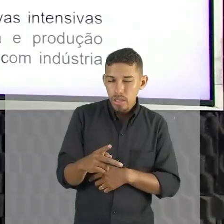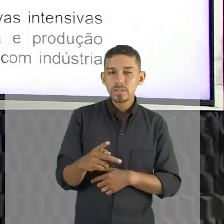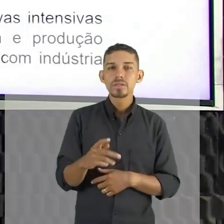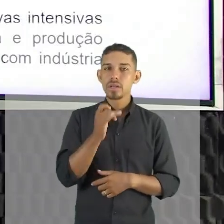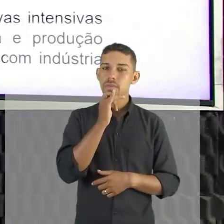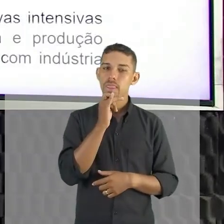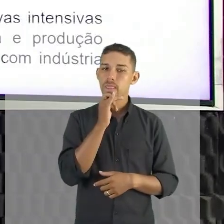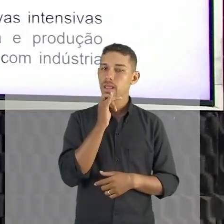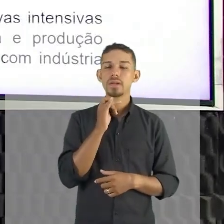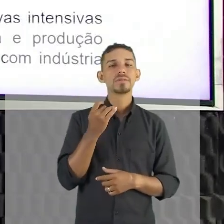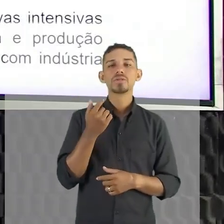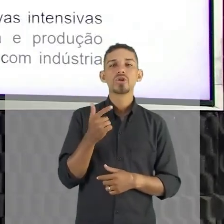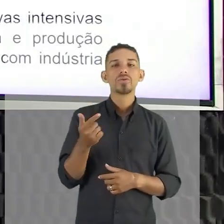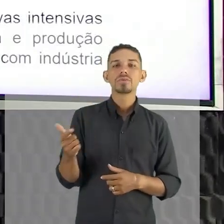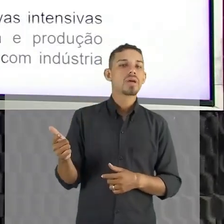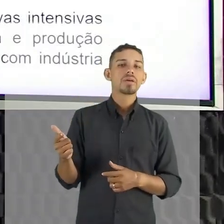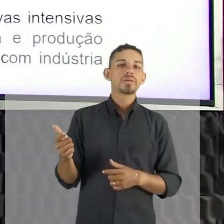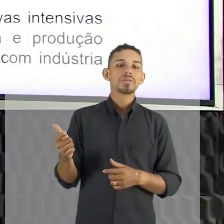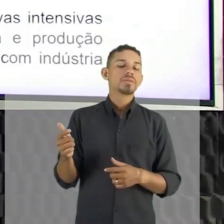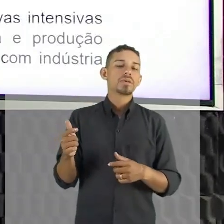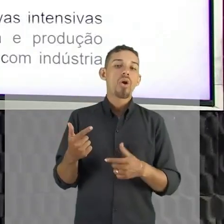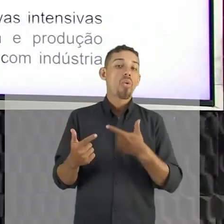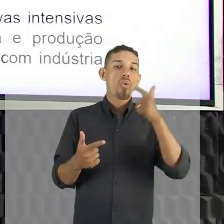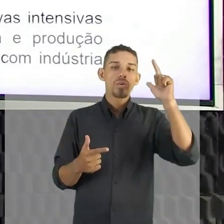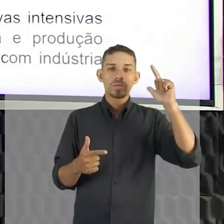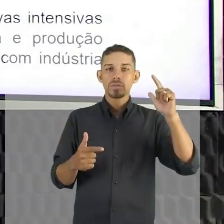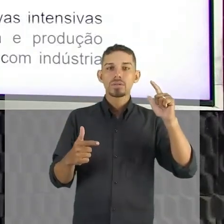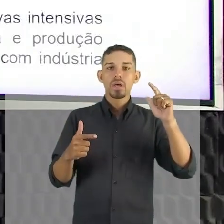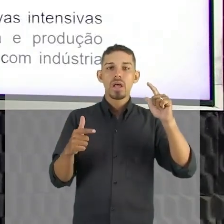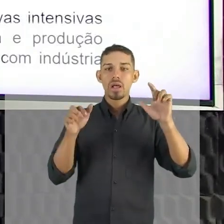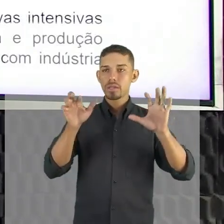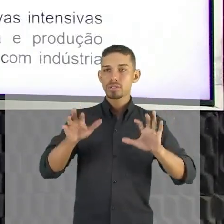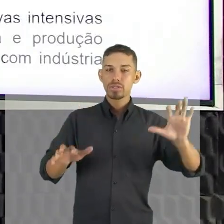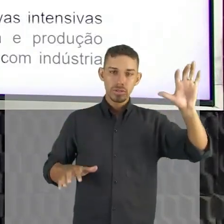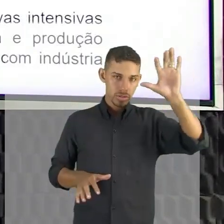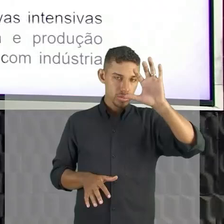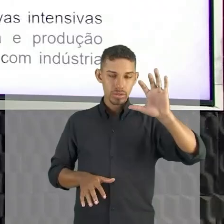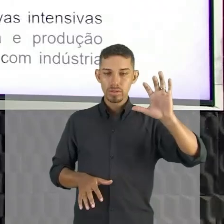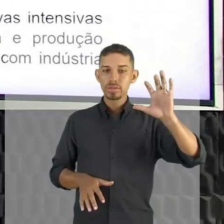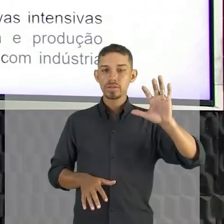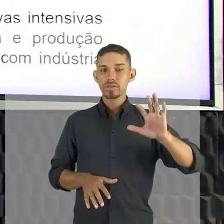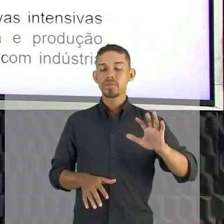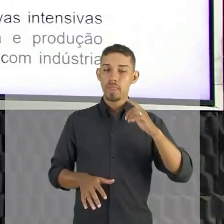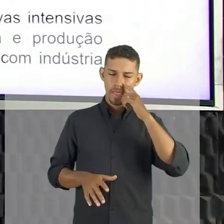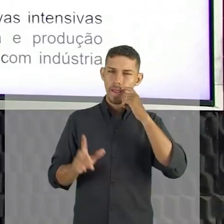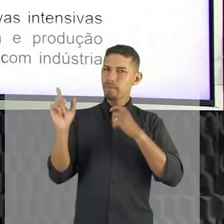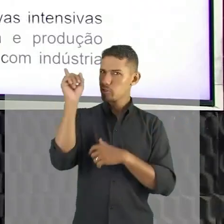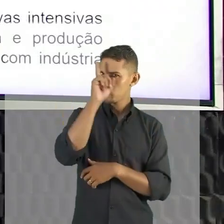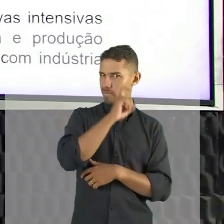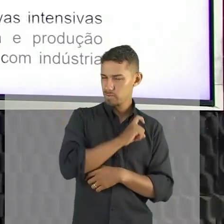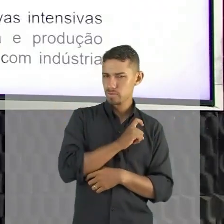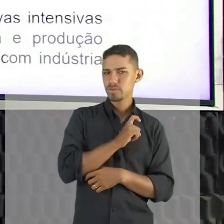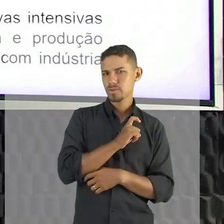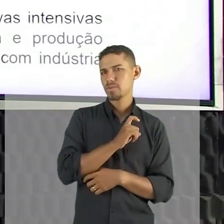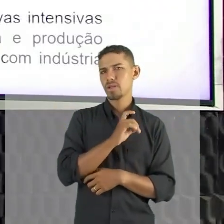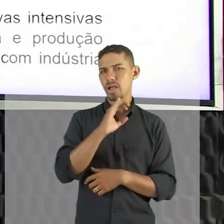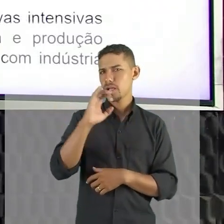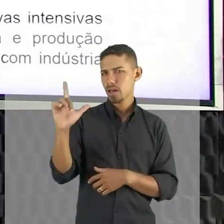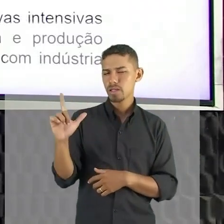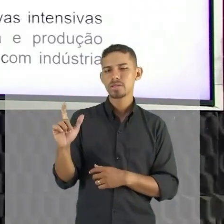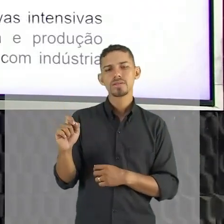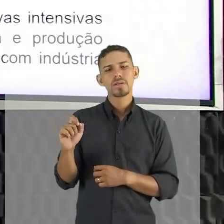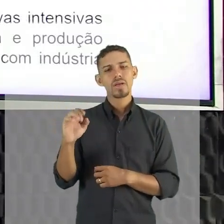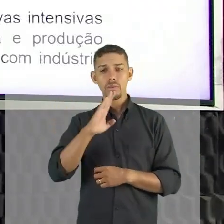seja, você não tem esse espraiamento para outras regiões. Ele fica somente lá. E isso, claro, dificulta, claro,